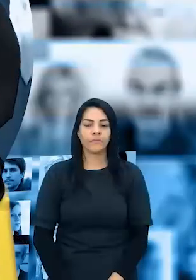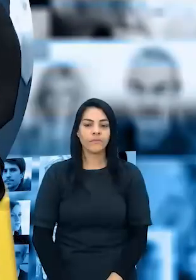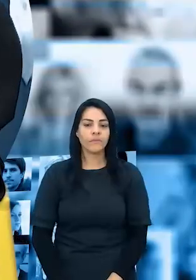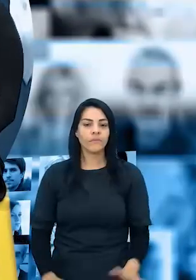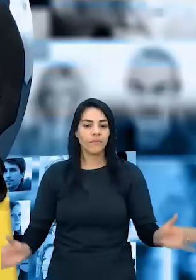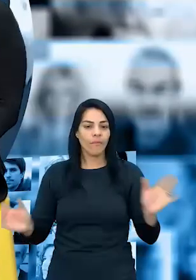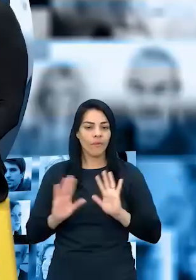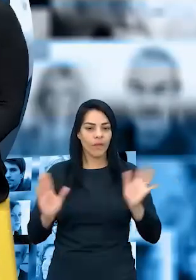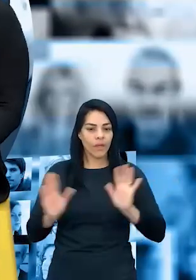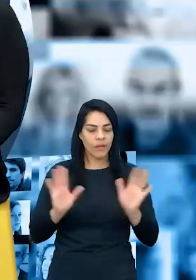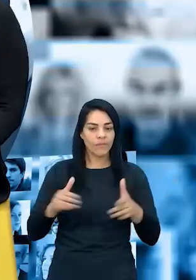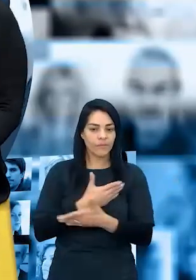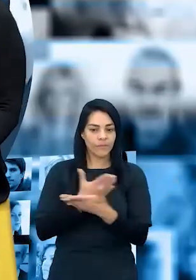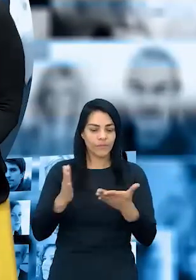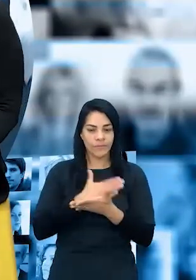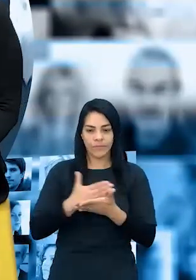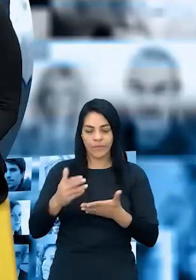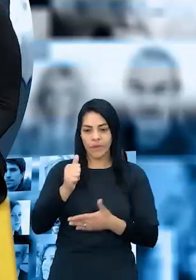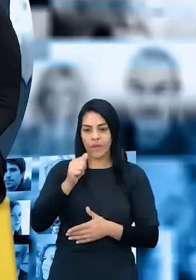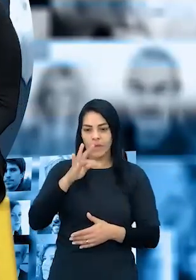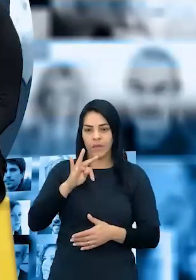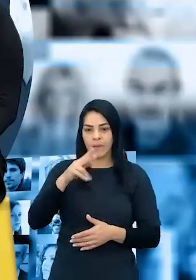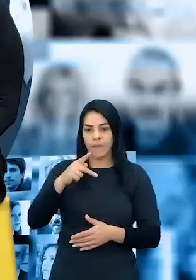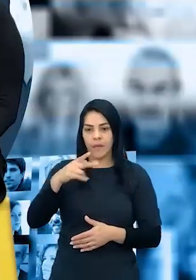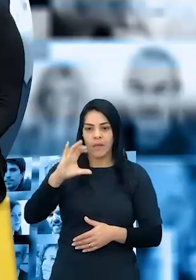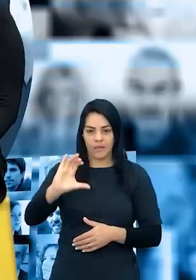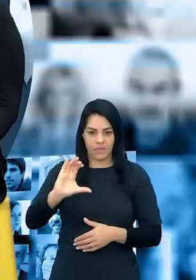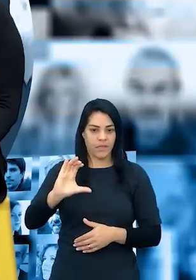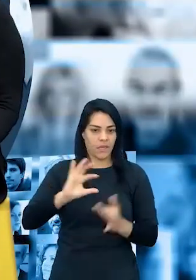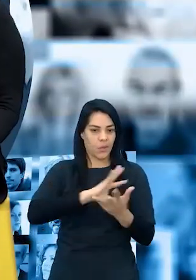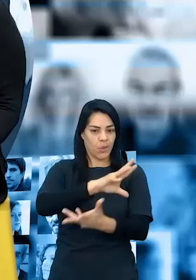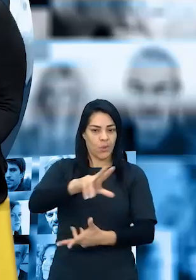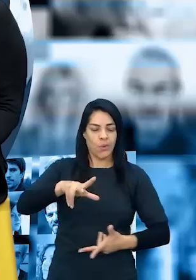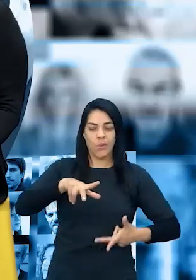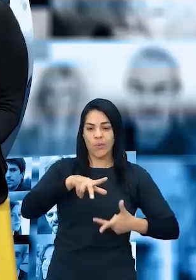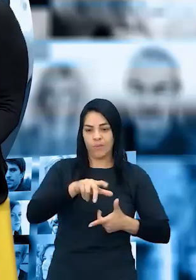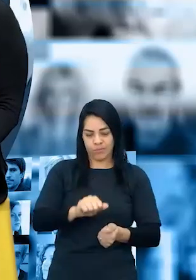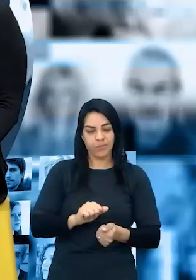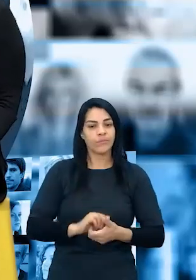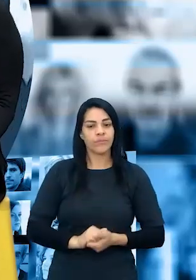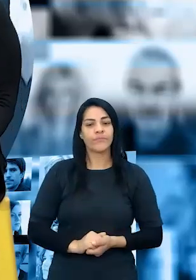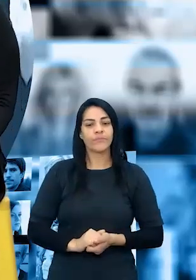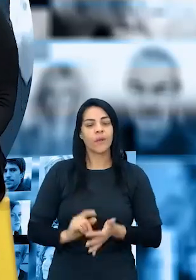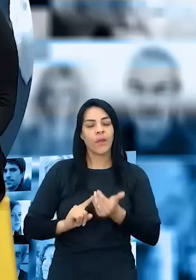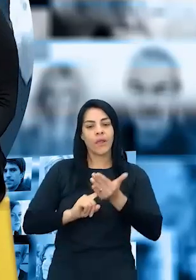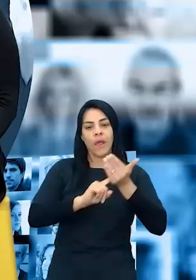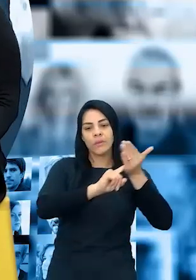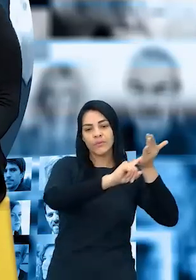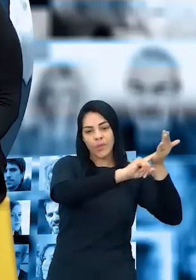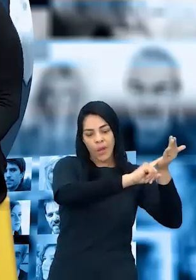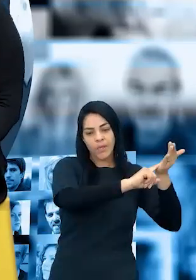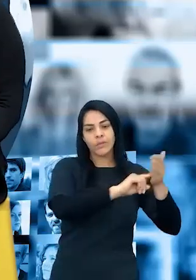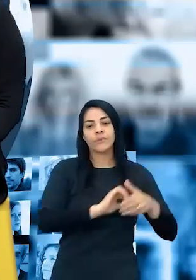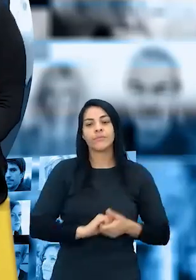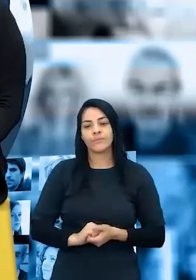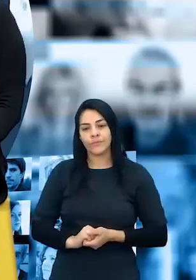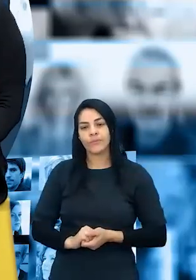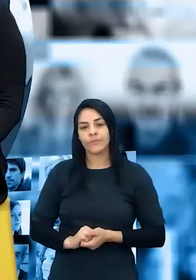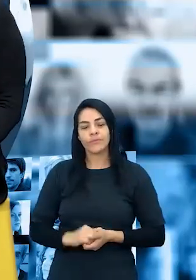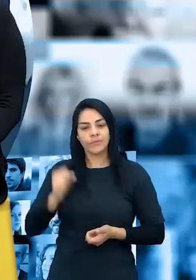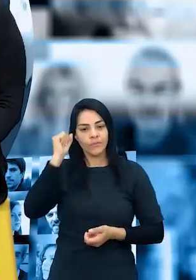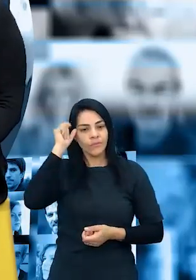Joia, né, Ana? A gente começou essa TPC aqui nesse mundo, nesse universo, Sim, né, Ana? sim, Tecnológico aqui. Adentrando a